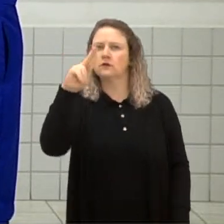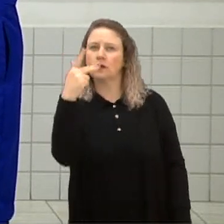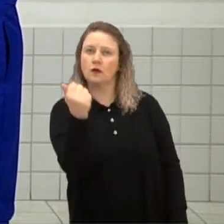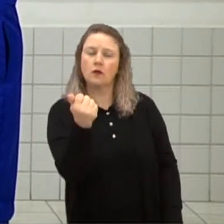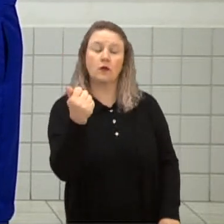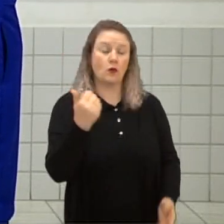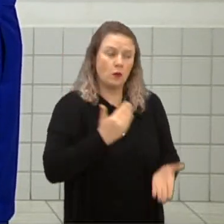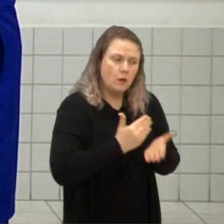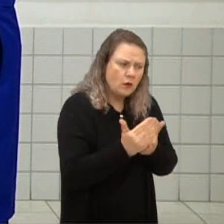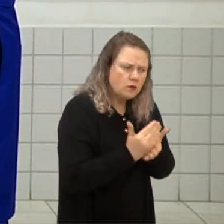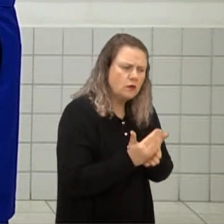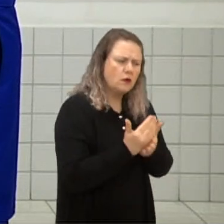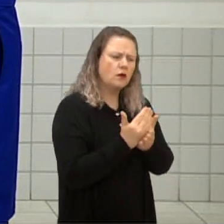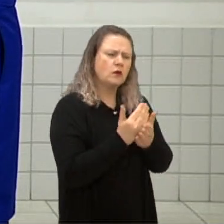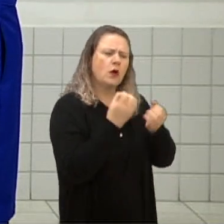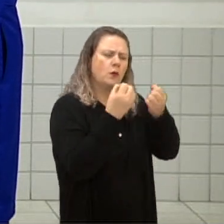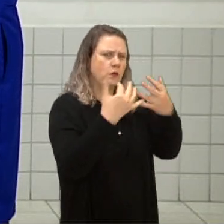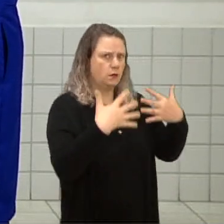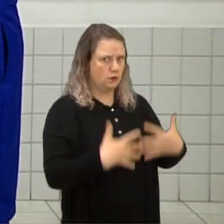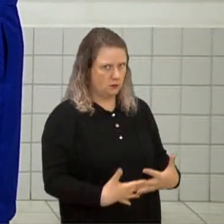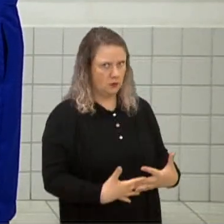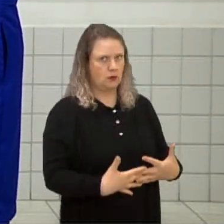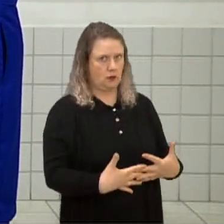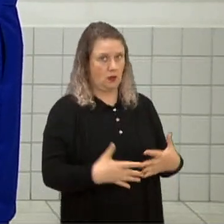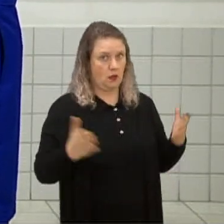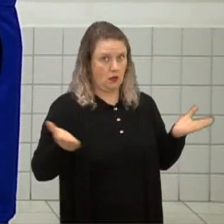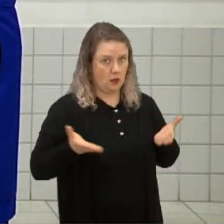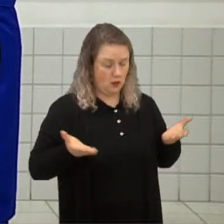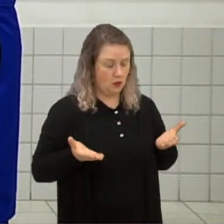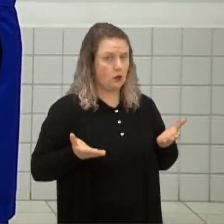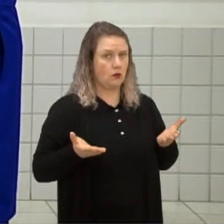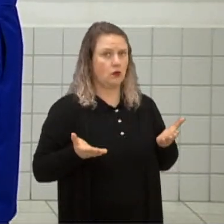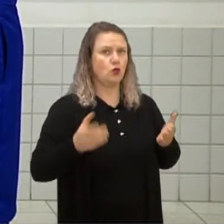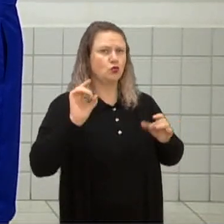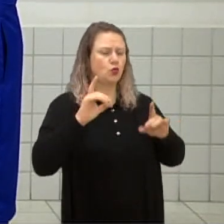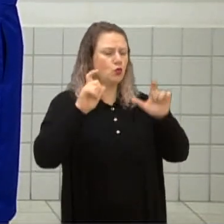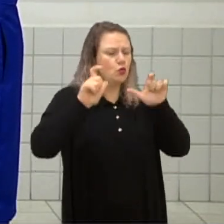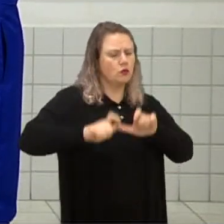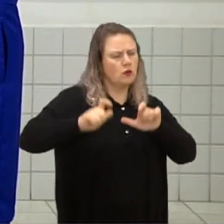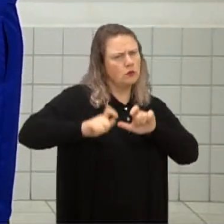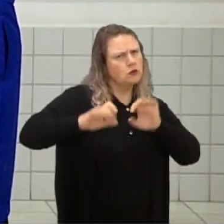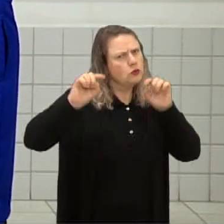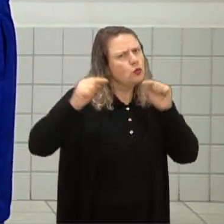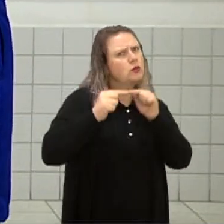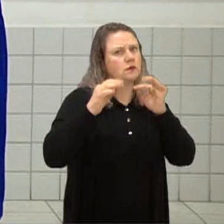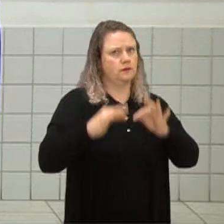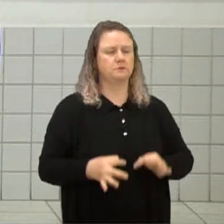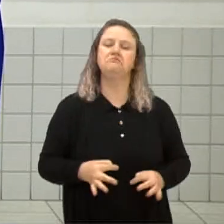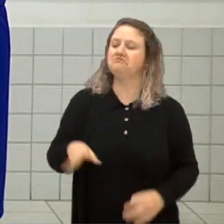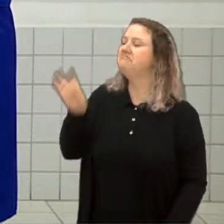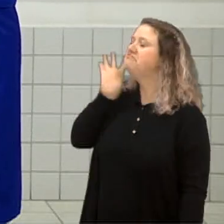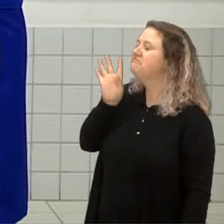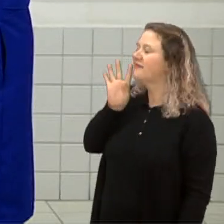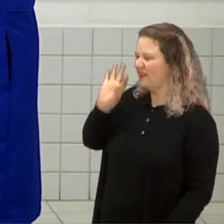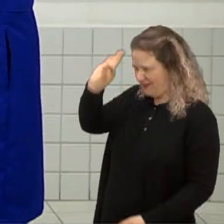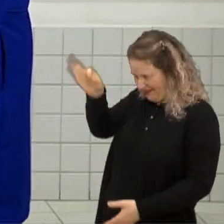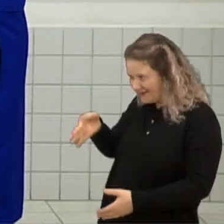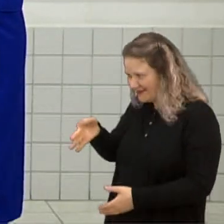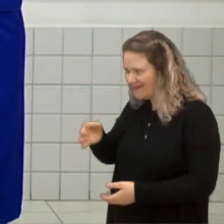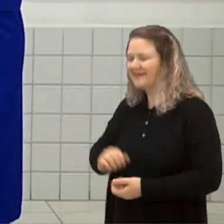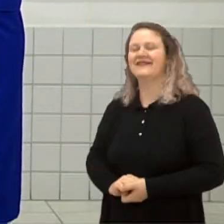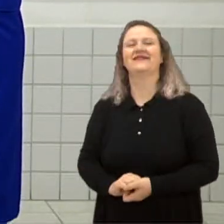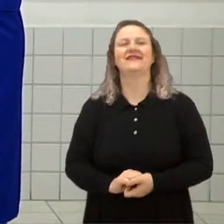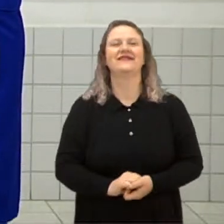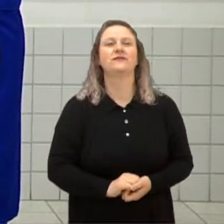eles a falar das estruturas, mas não das funções, só a localização primeiro. Ah, bacana, então vamos corrigir? Então vamos Ver se tá